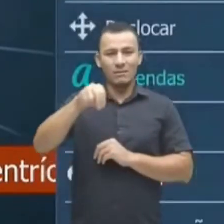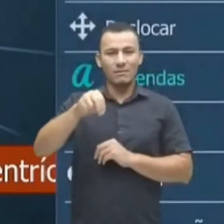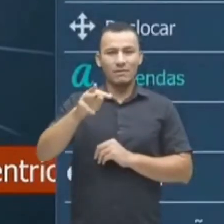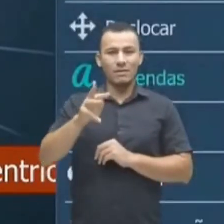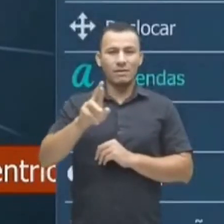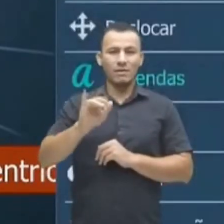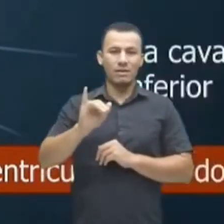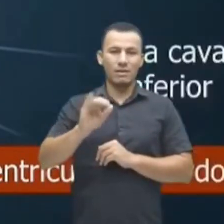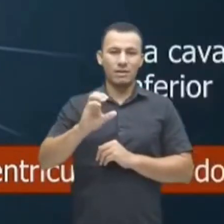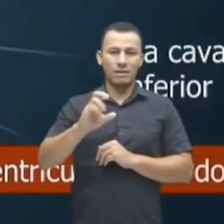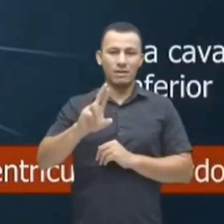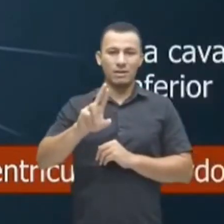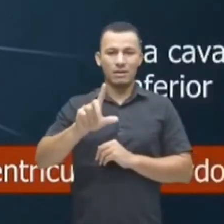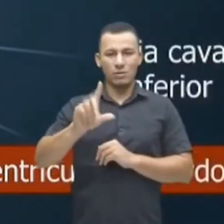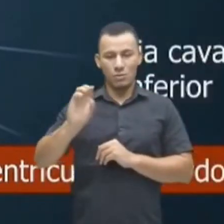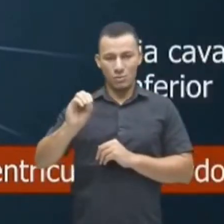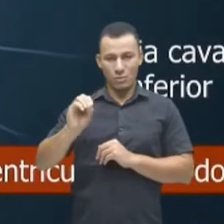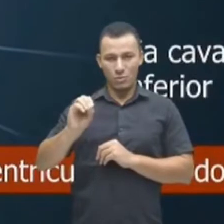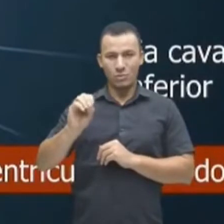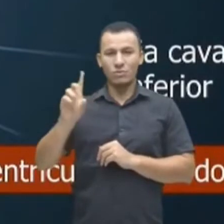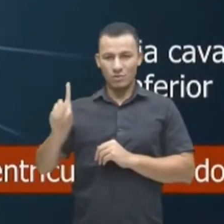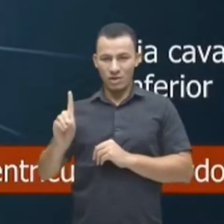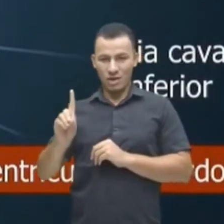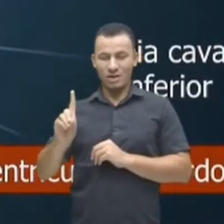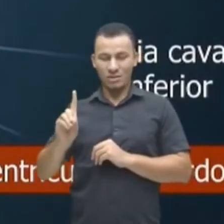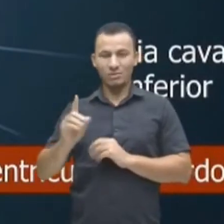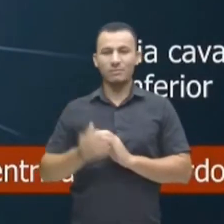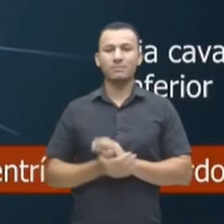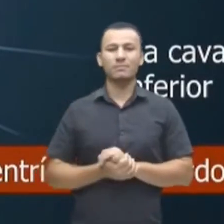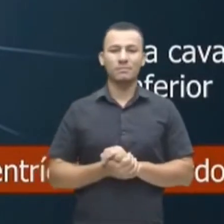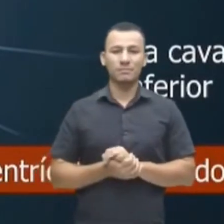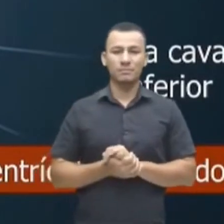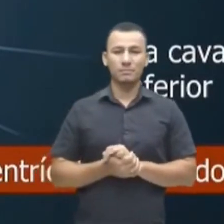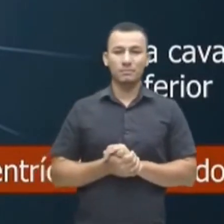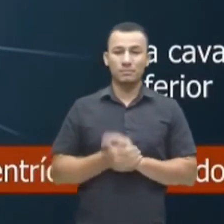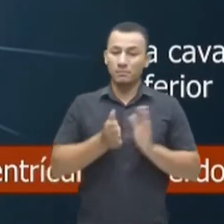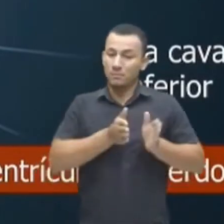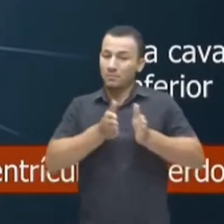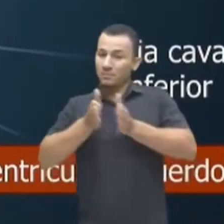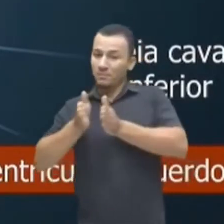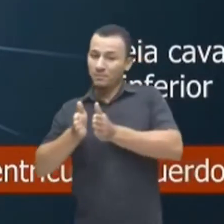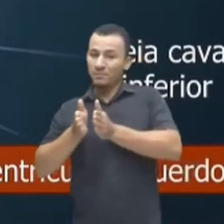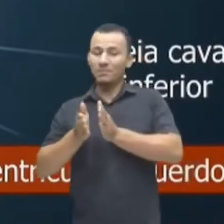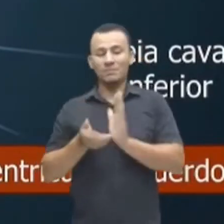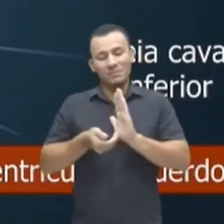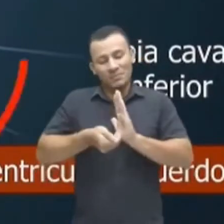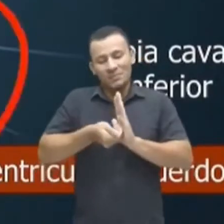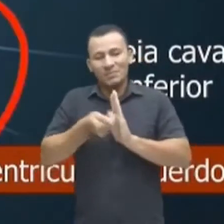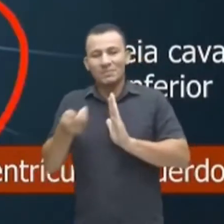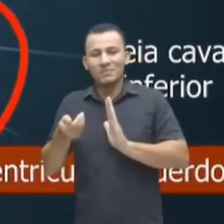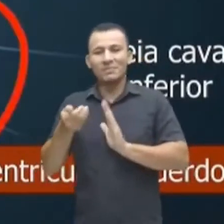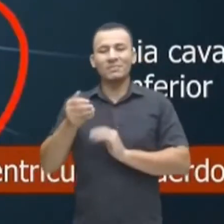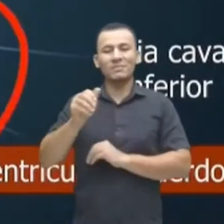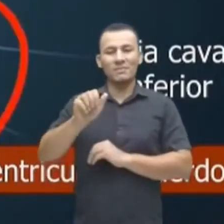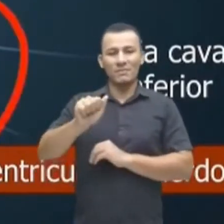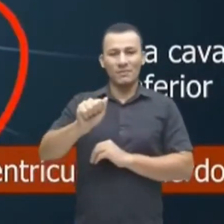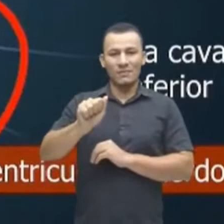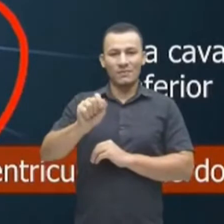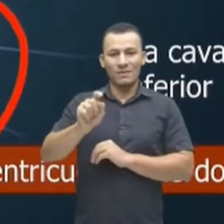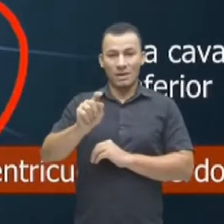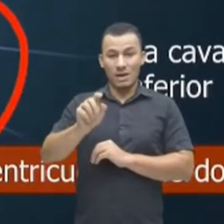que eu quero apontar aqui para vocês, que é o átrio esquerdo e o ventrículo